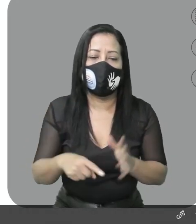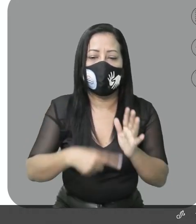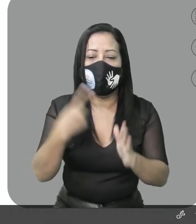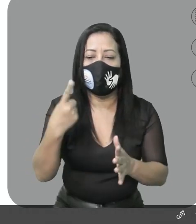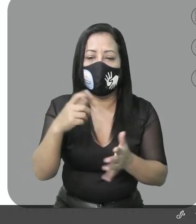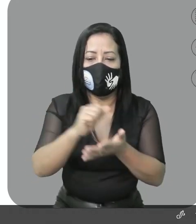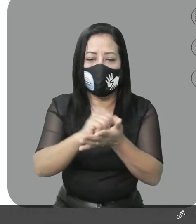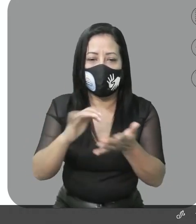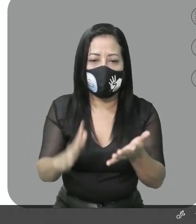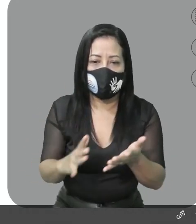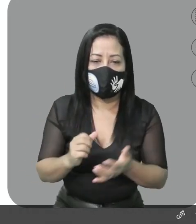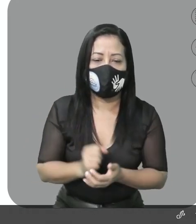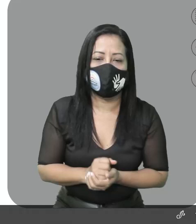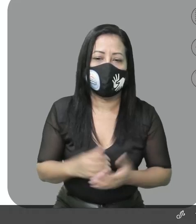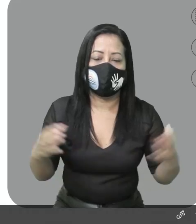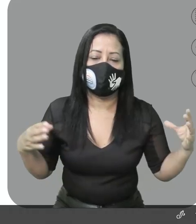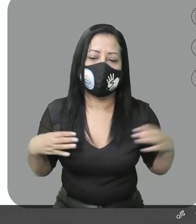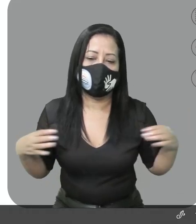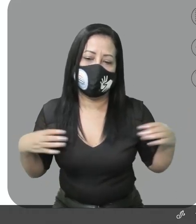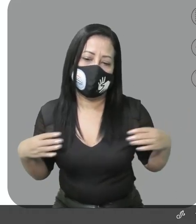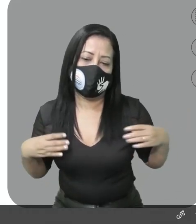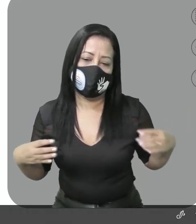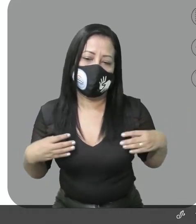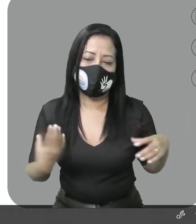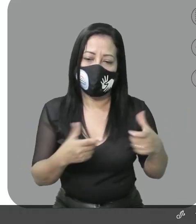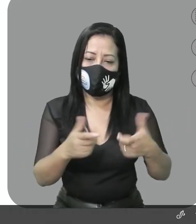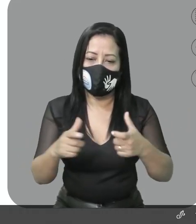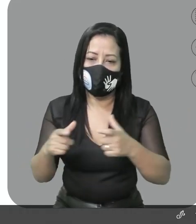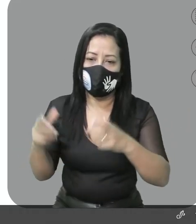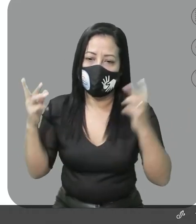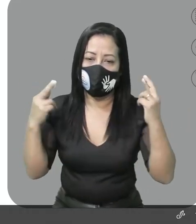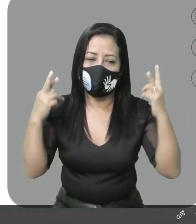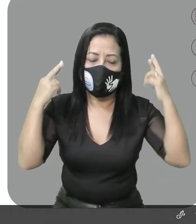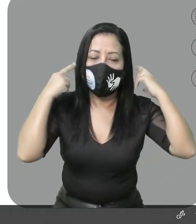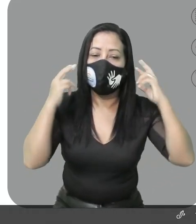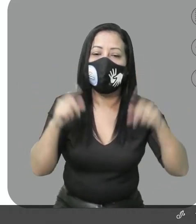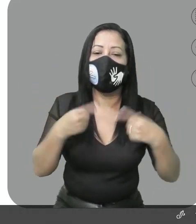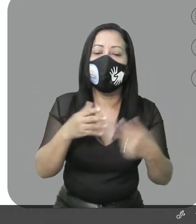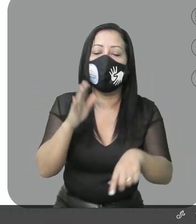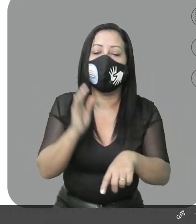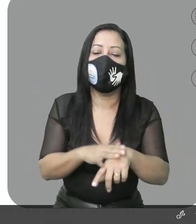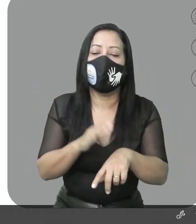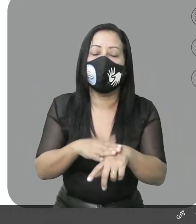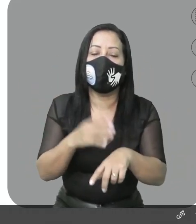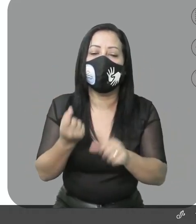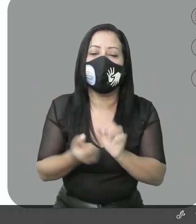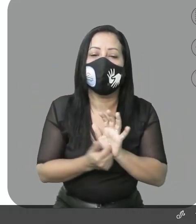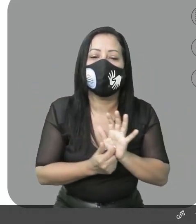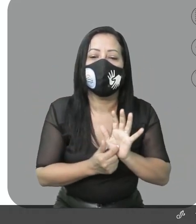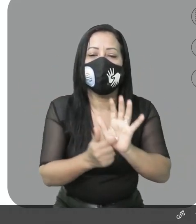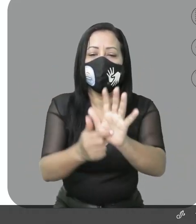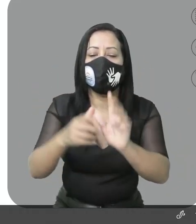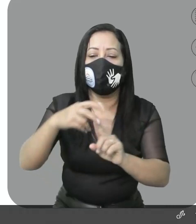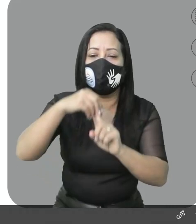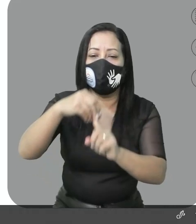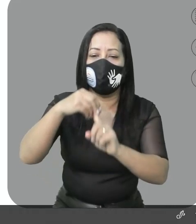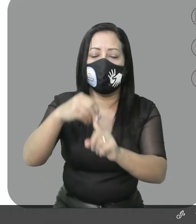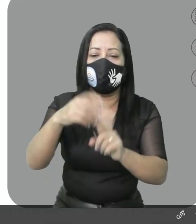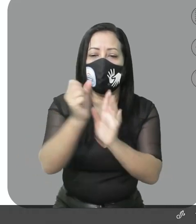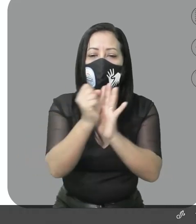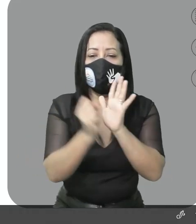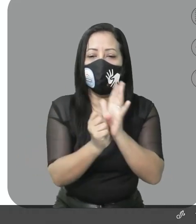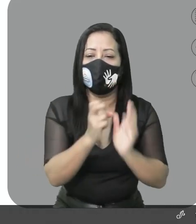Das cidades gregas, a que mais se destacavam no século 5,